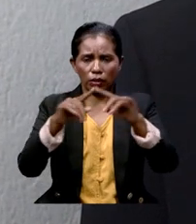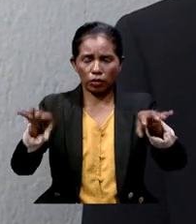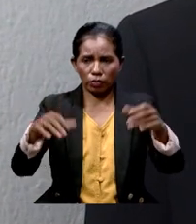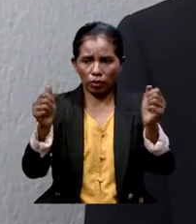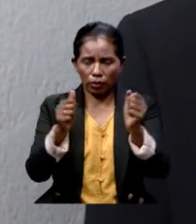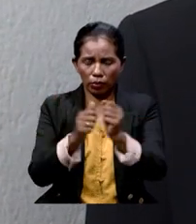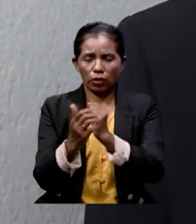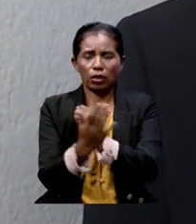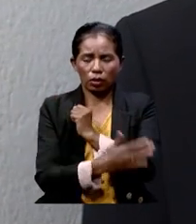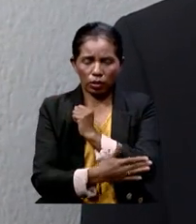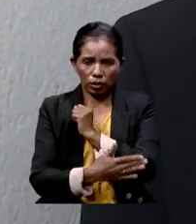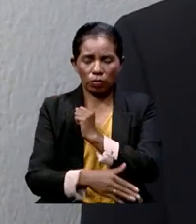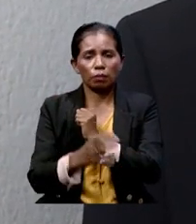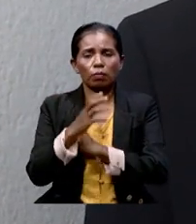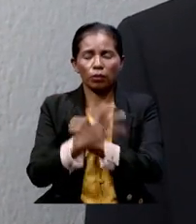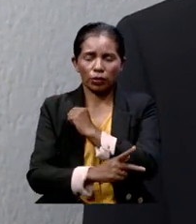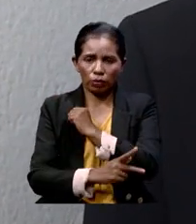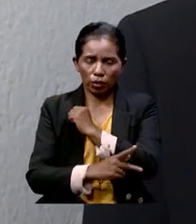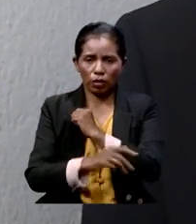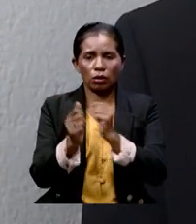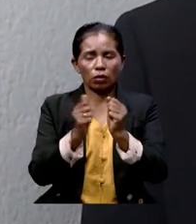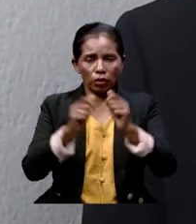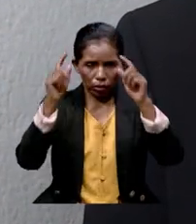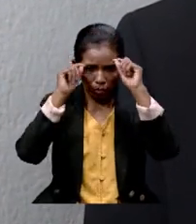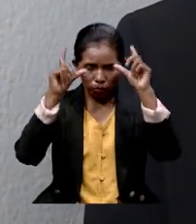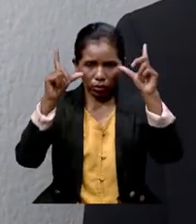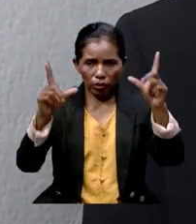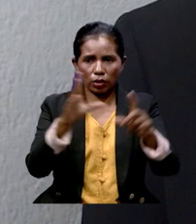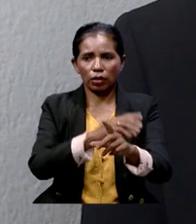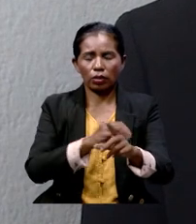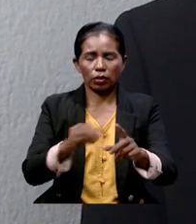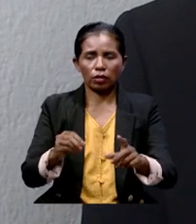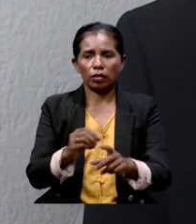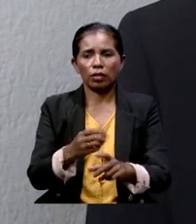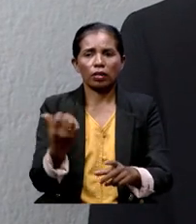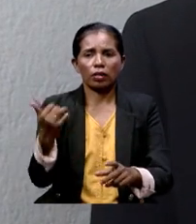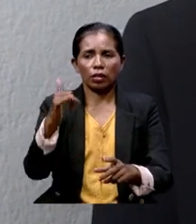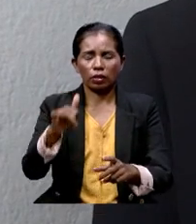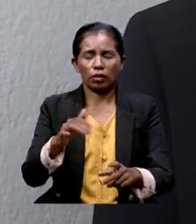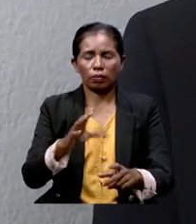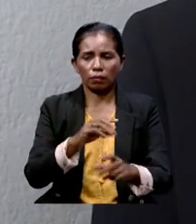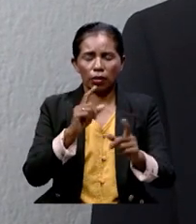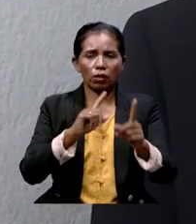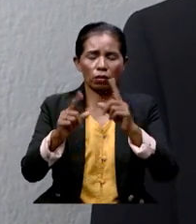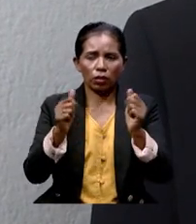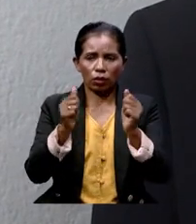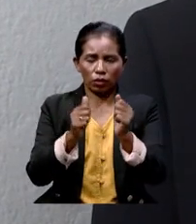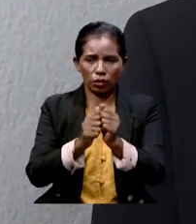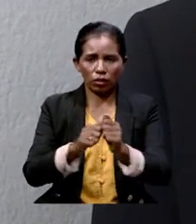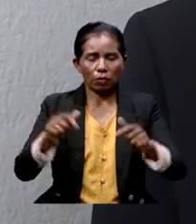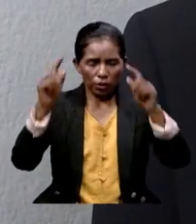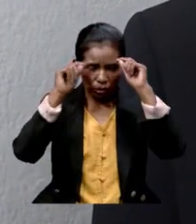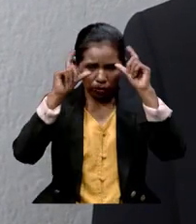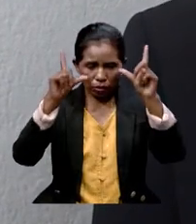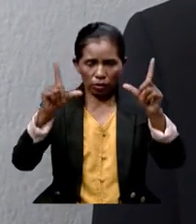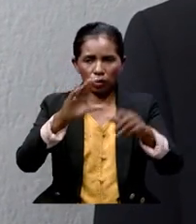entre Portugal e Timor-Leste. Foi sempre algo que foi muito salientado pelas autoridades timorenses como